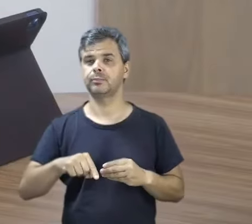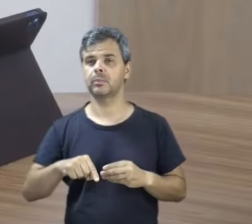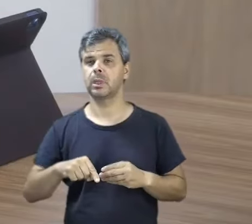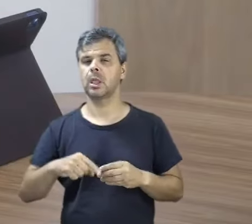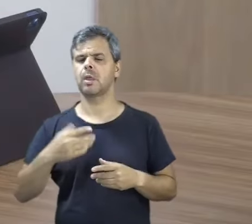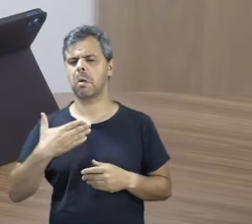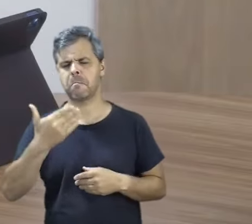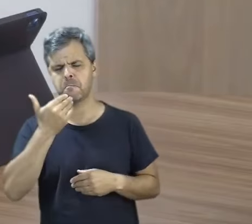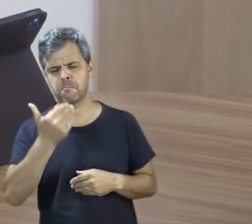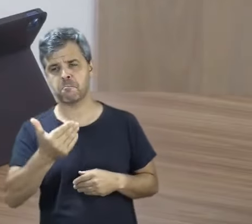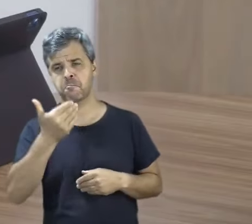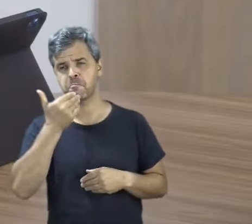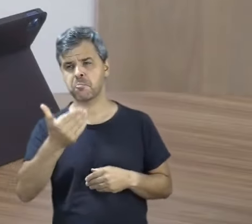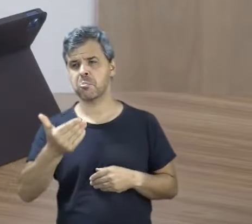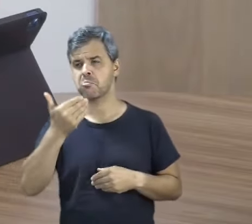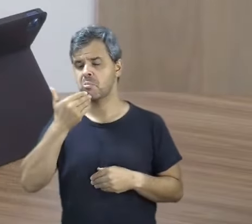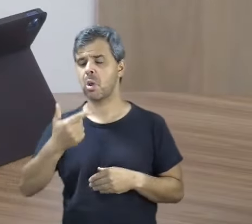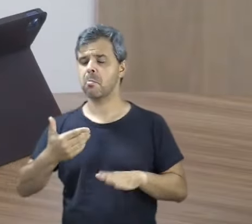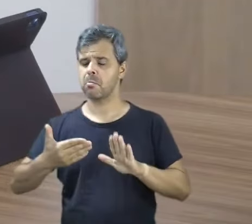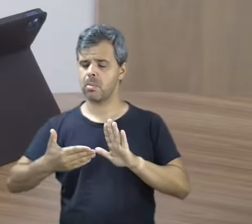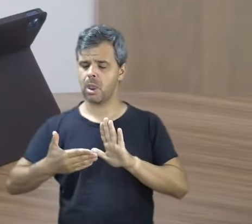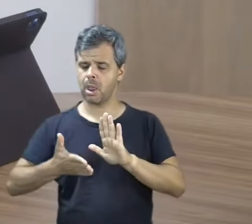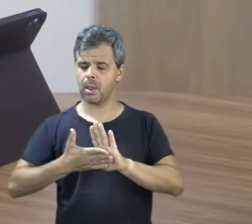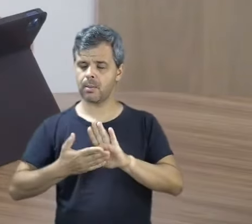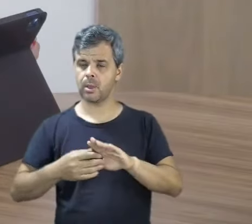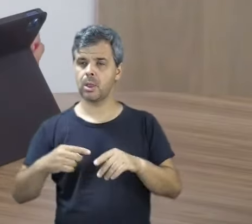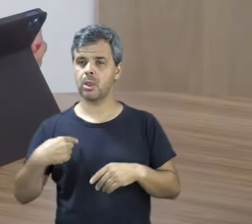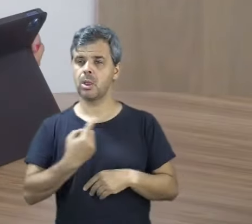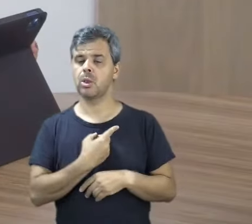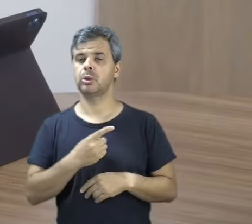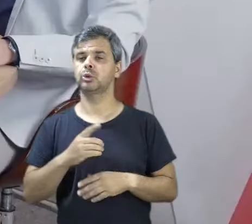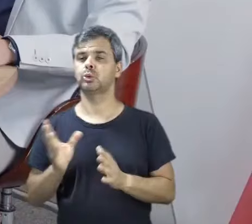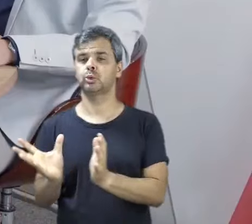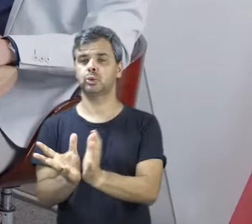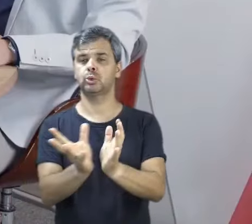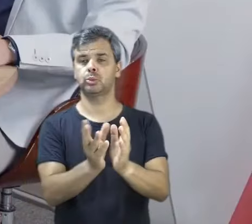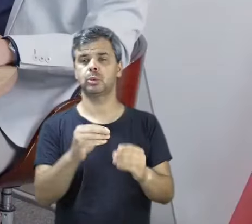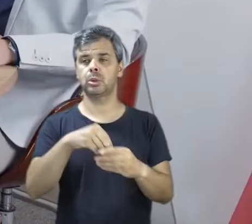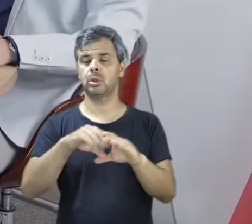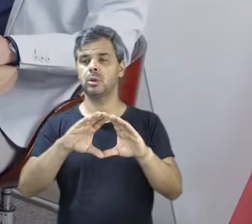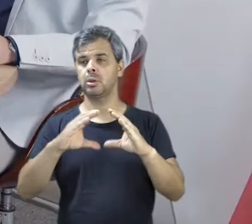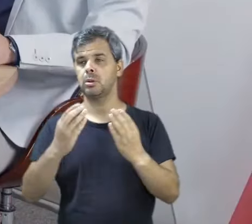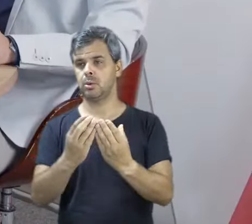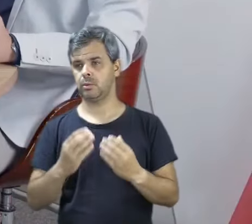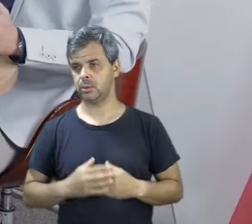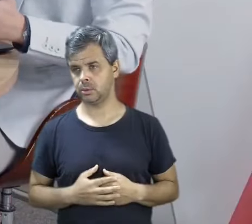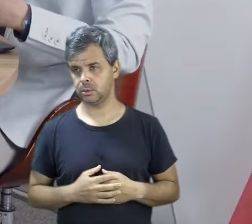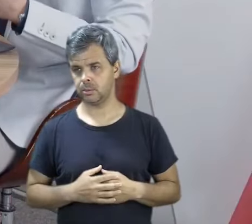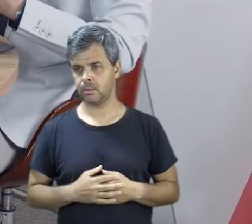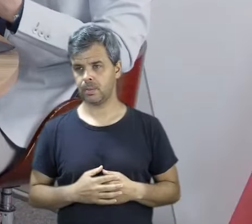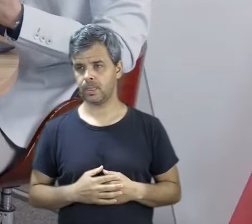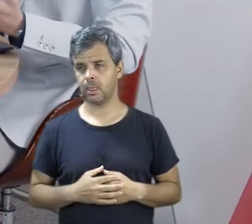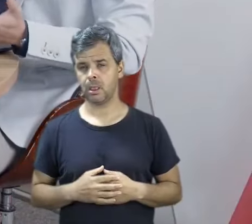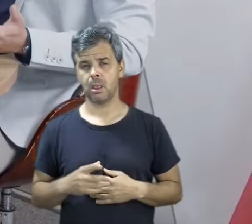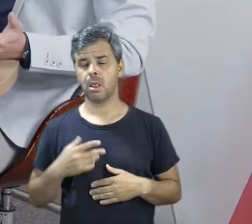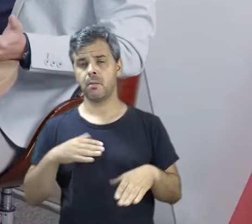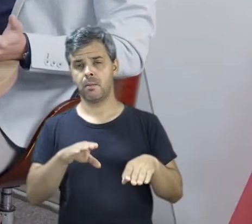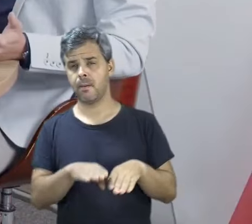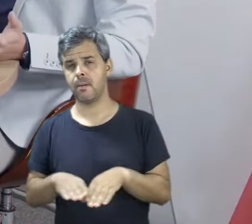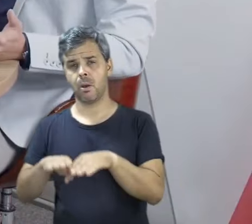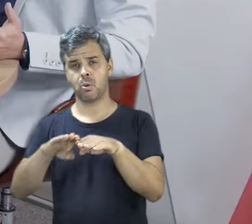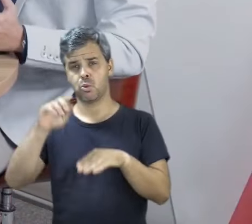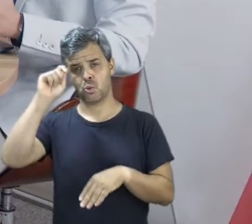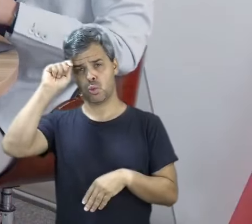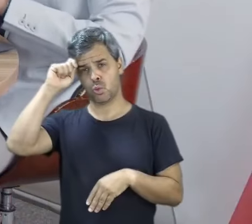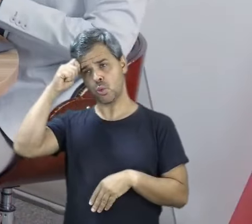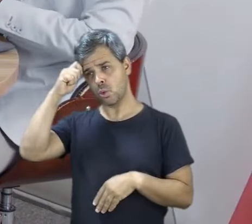foi reivindicado, né, que foi trazido pelas nossas delegações. Janaína, não dá para a gente falar sobre igualdade